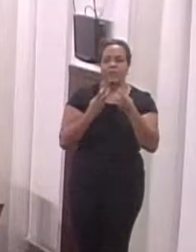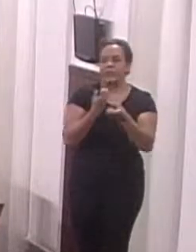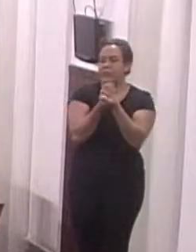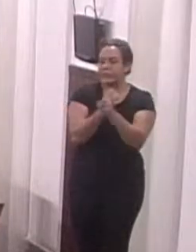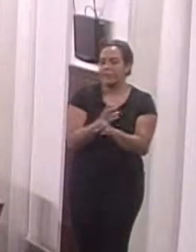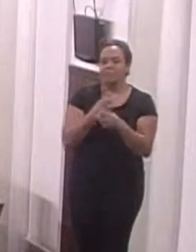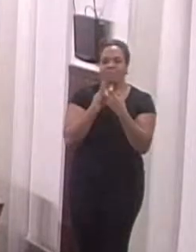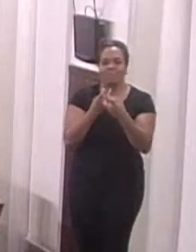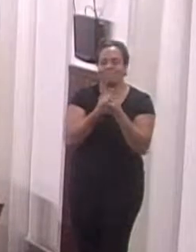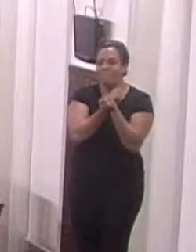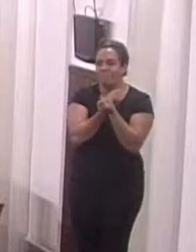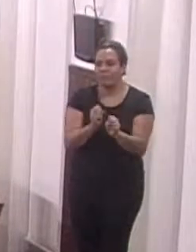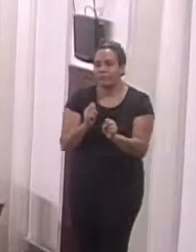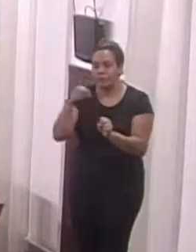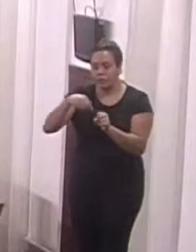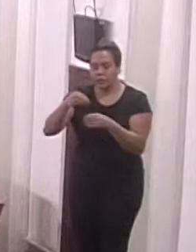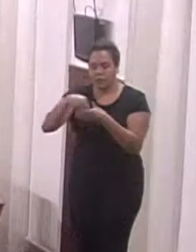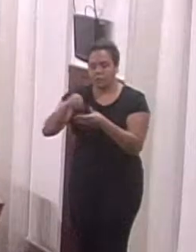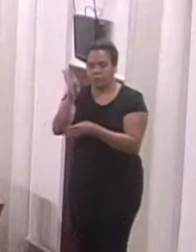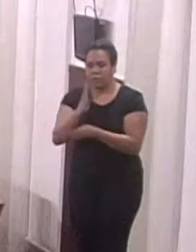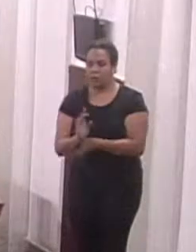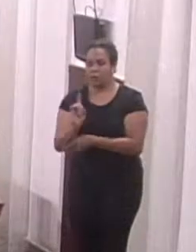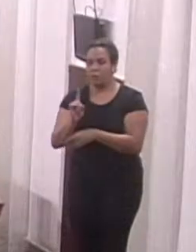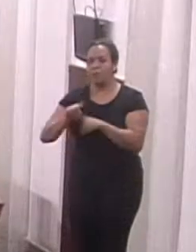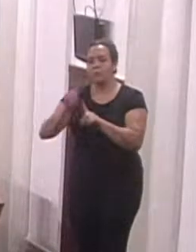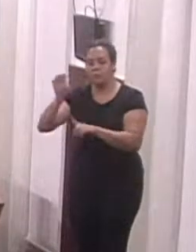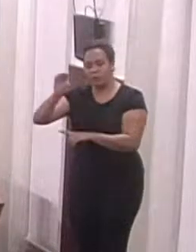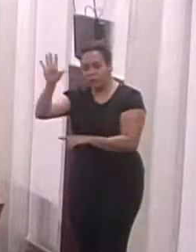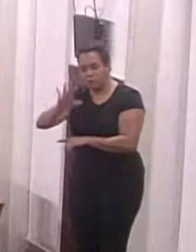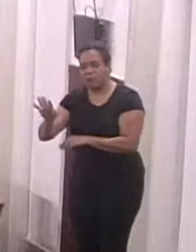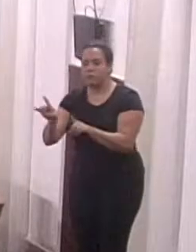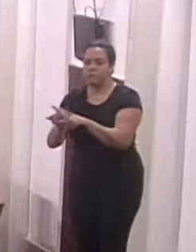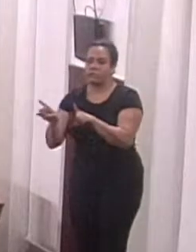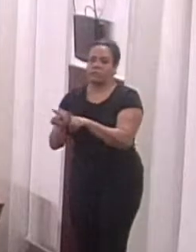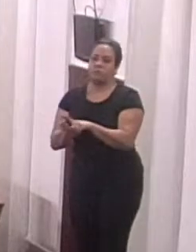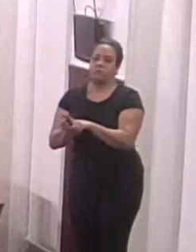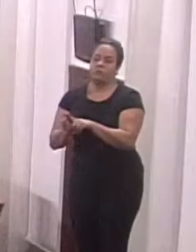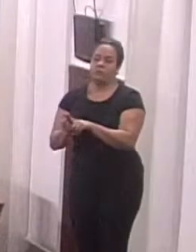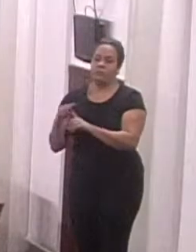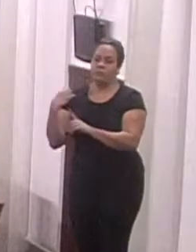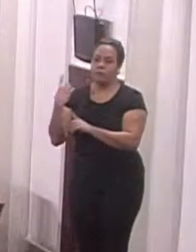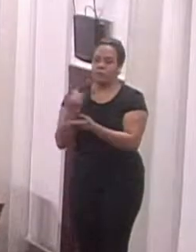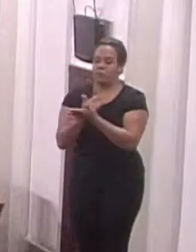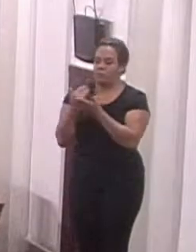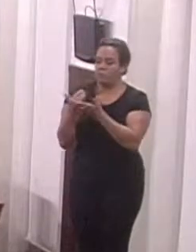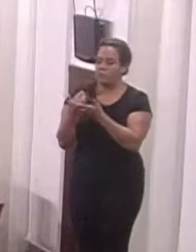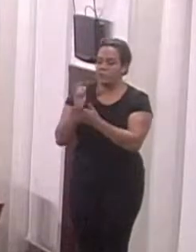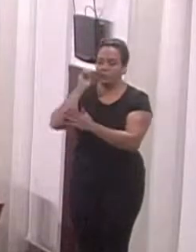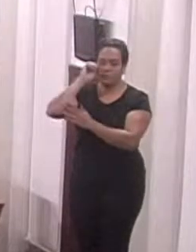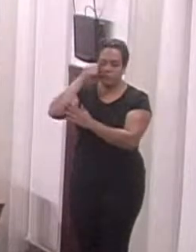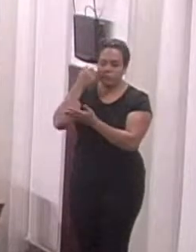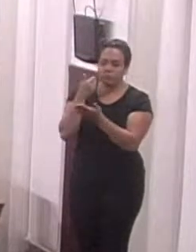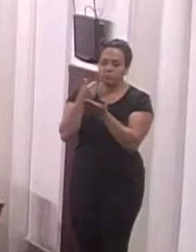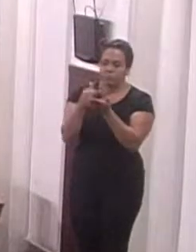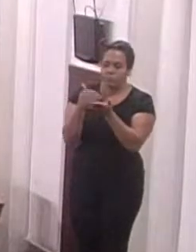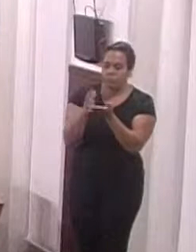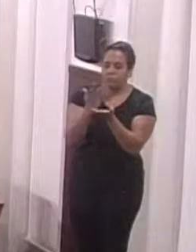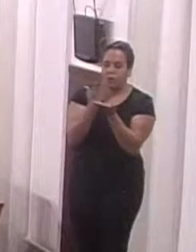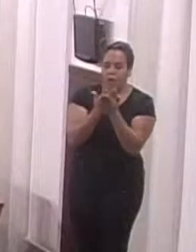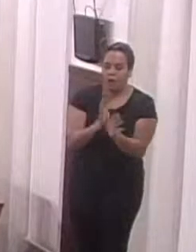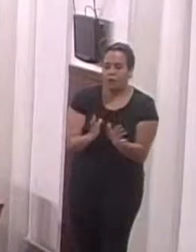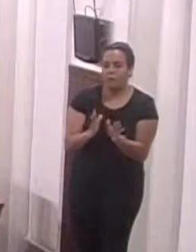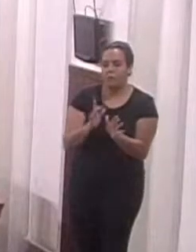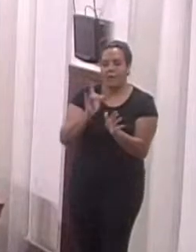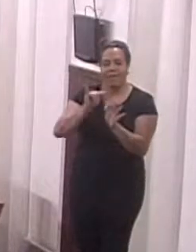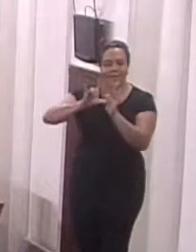escravos, não só no Brasil, mas também na Europa, e o nosso processo de extinção e abolição da escravidão é bastante